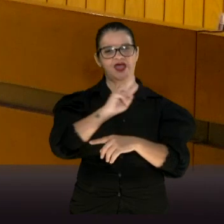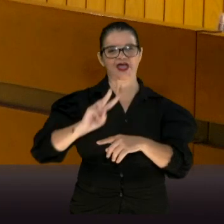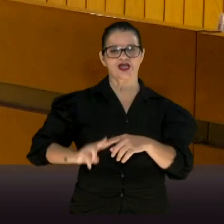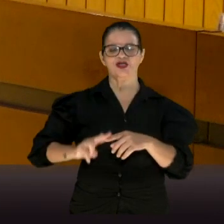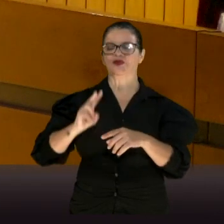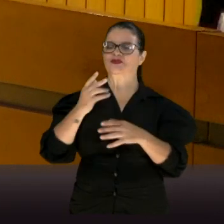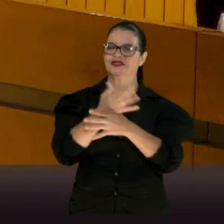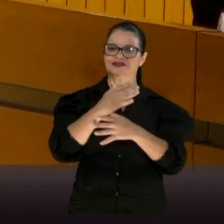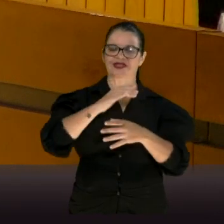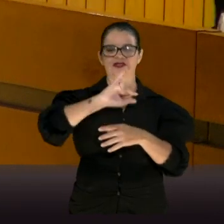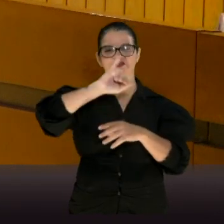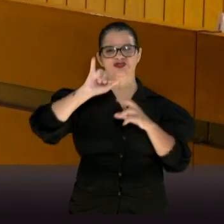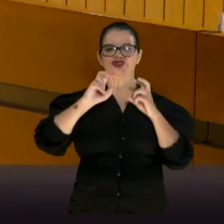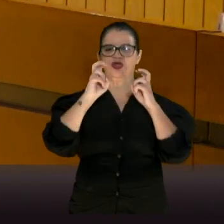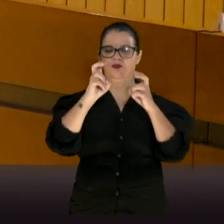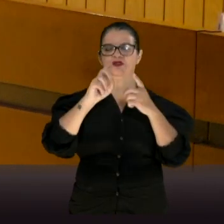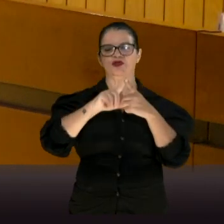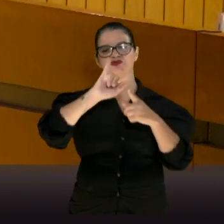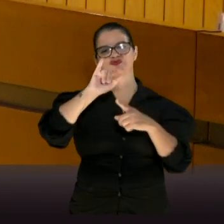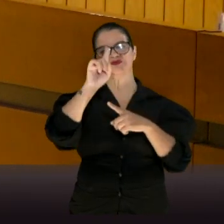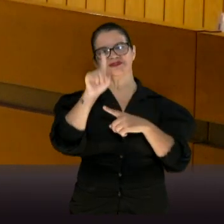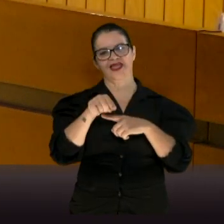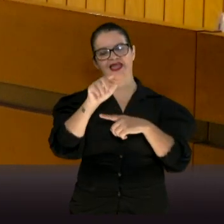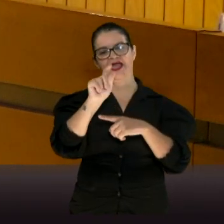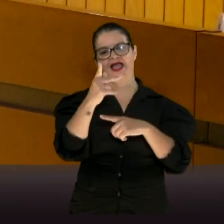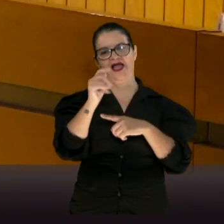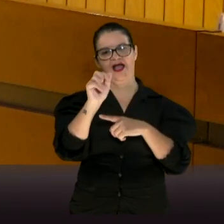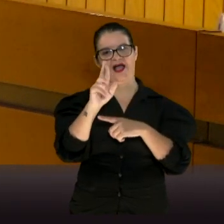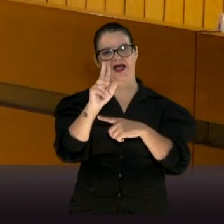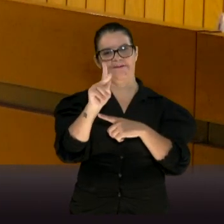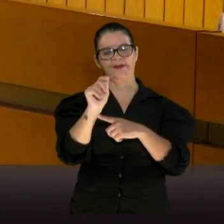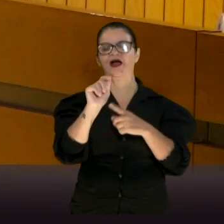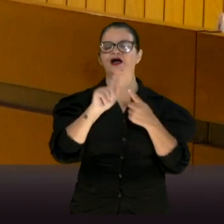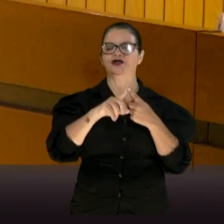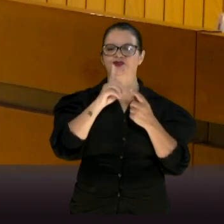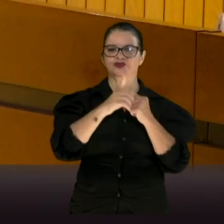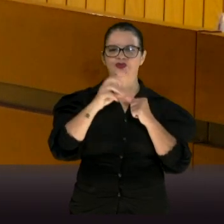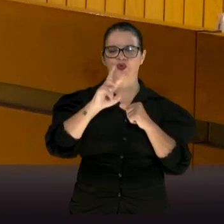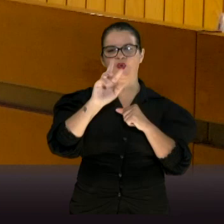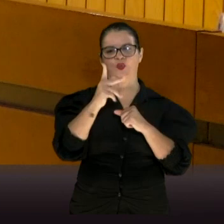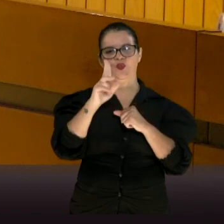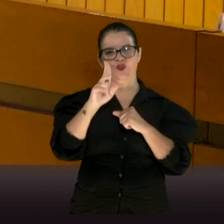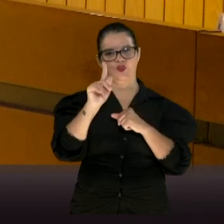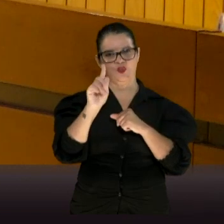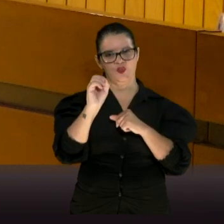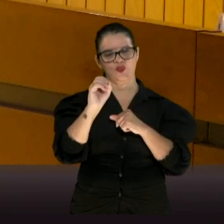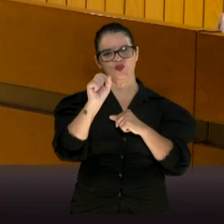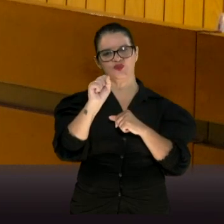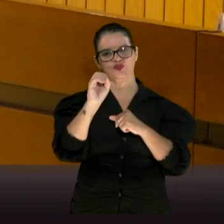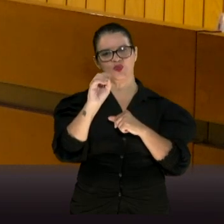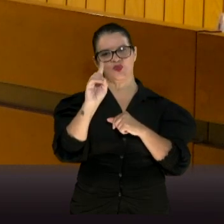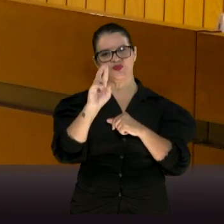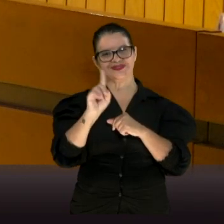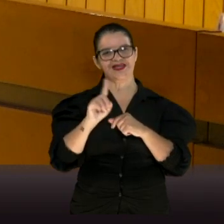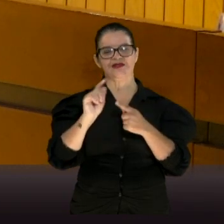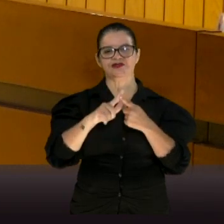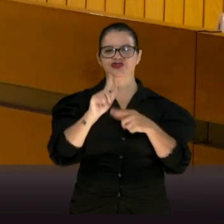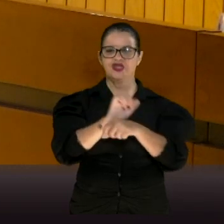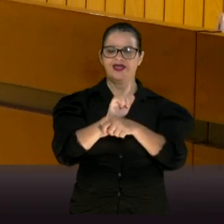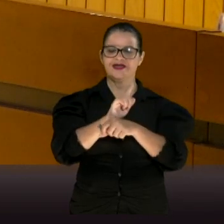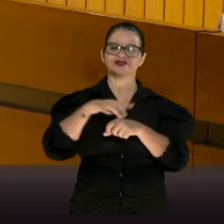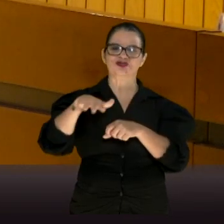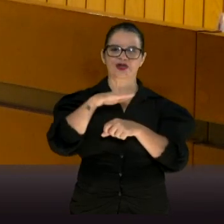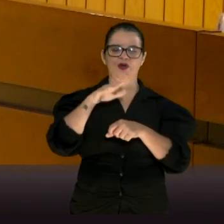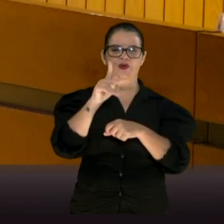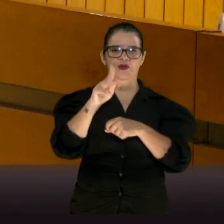de Jaboatão, Josué da Arpa, e do doutor Hugo Souza, gerente-geral do PROCON.